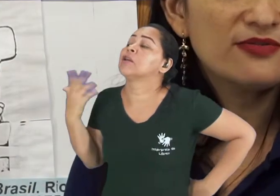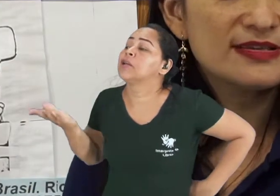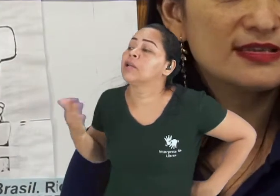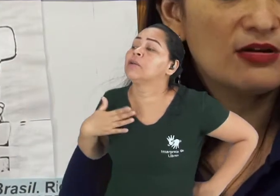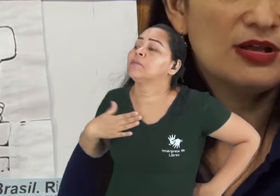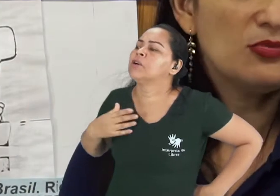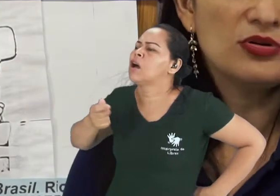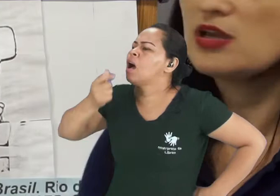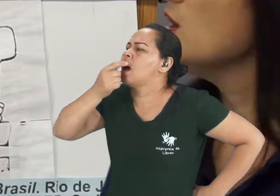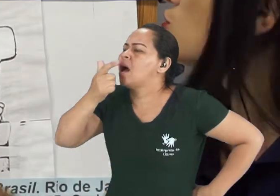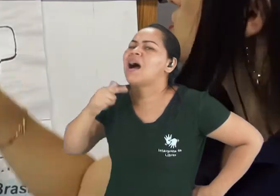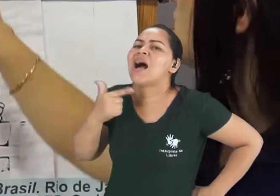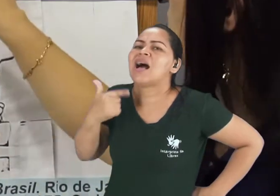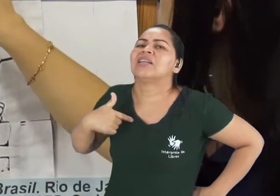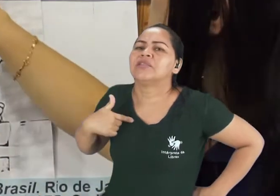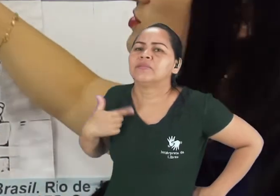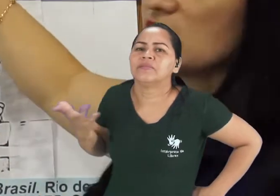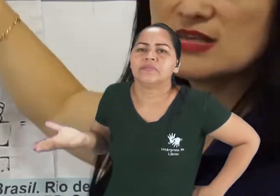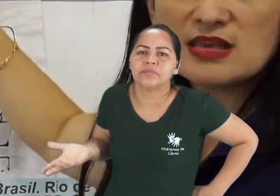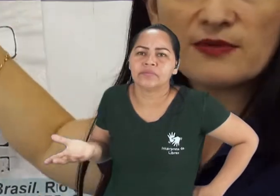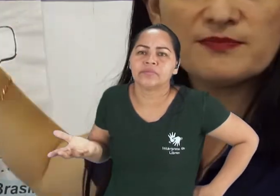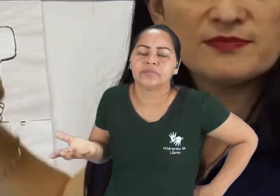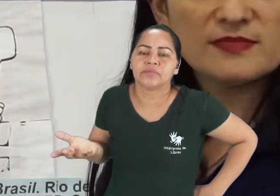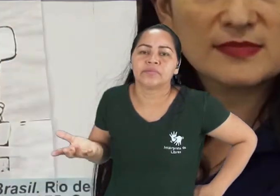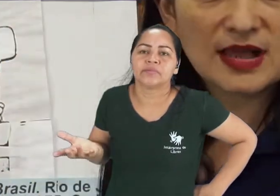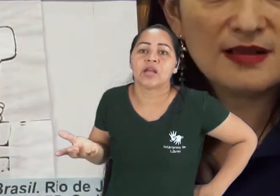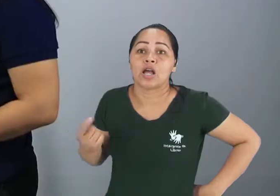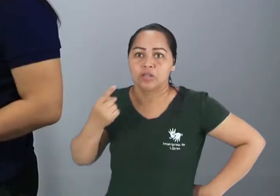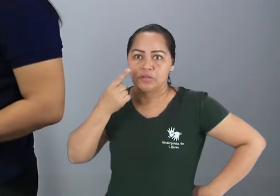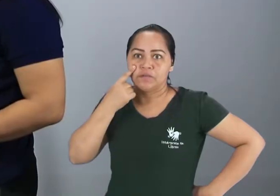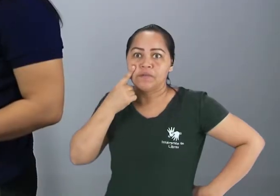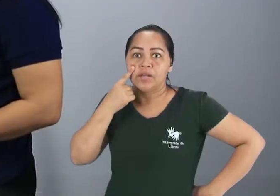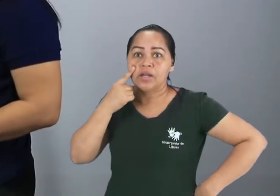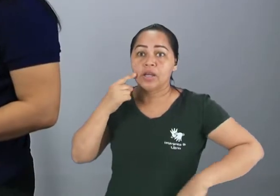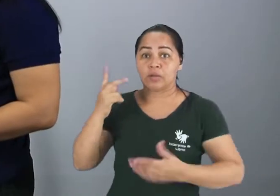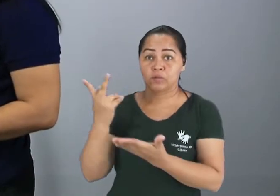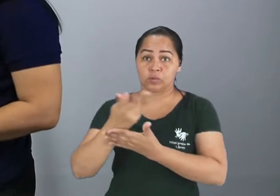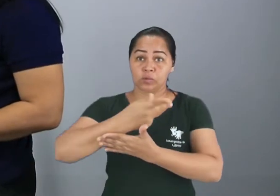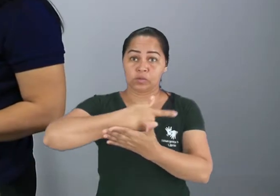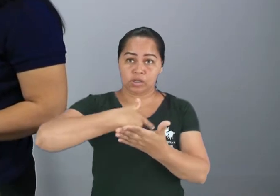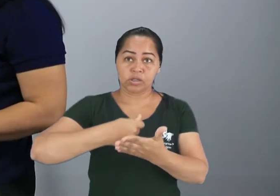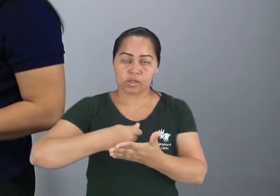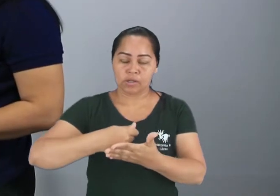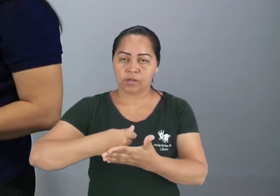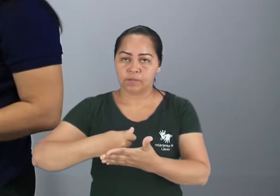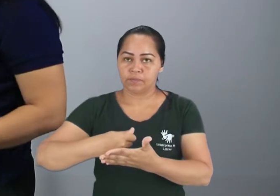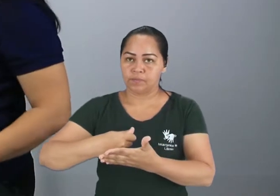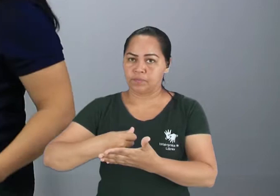a expressão facial da Mônica. A gente consegue ver isso no desenho, tá? Ela não está